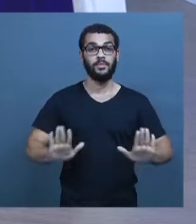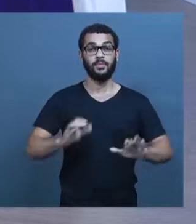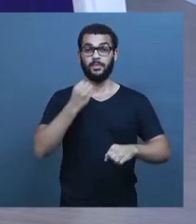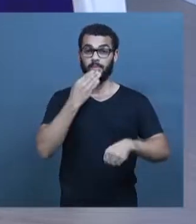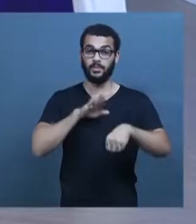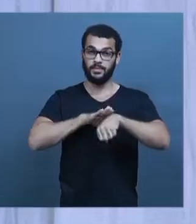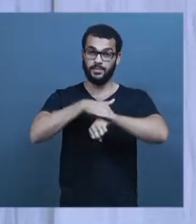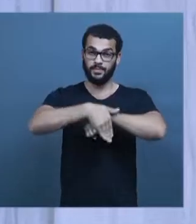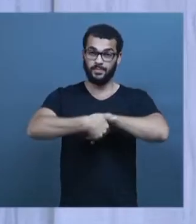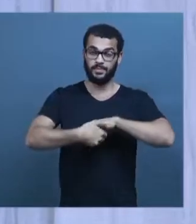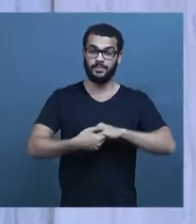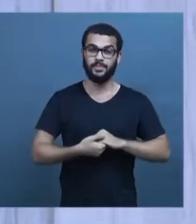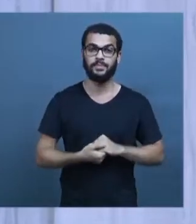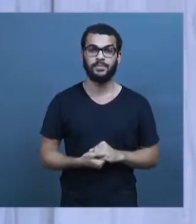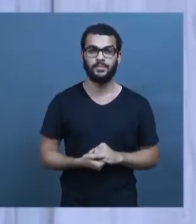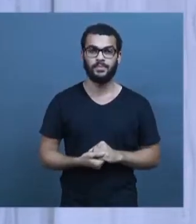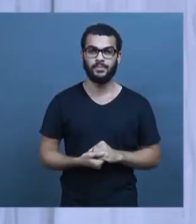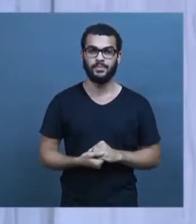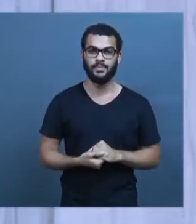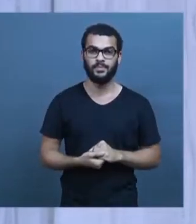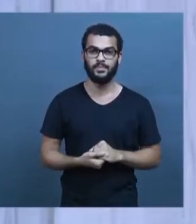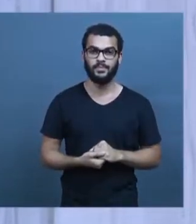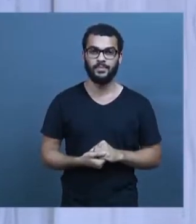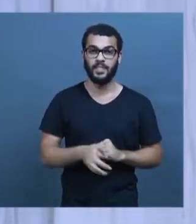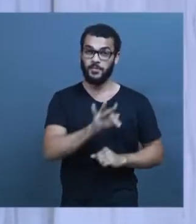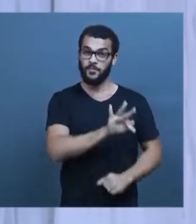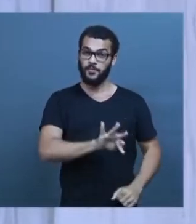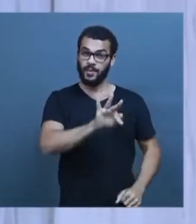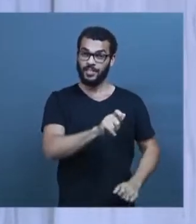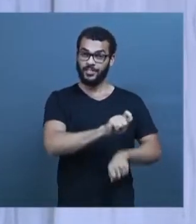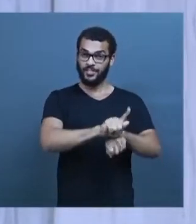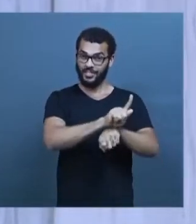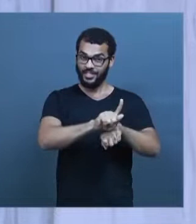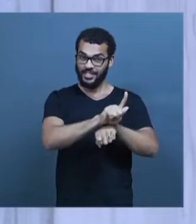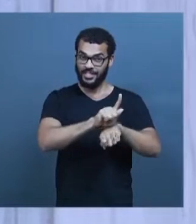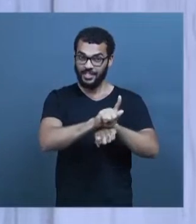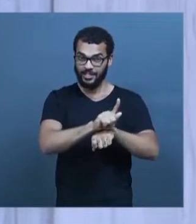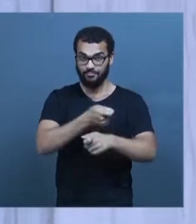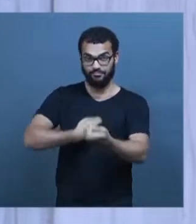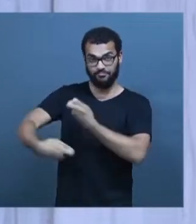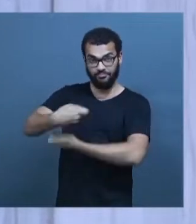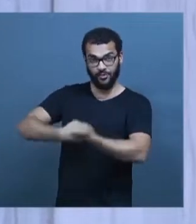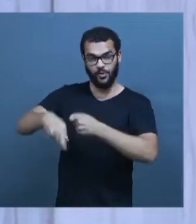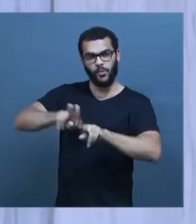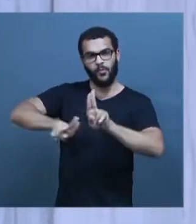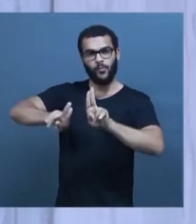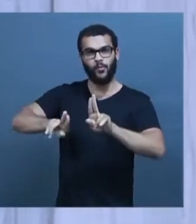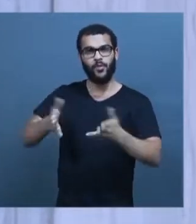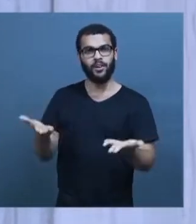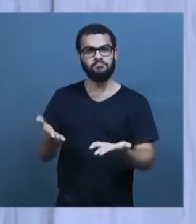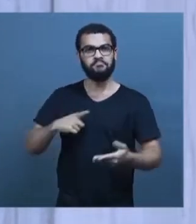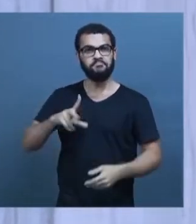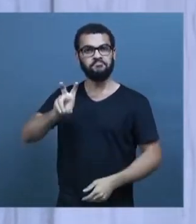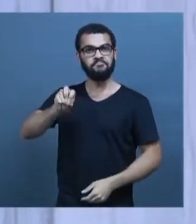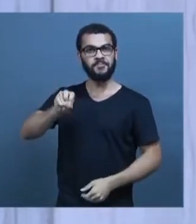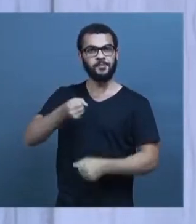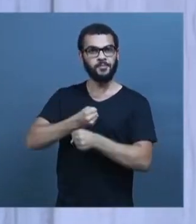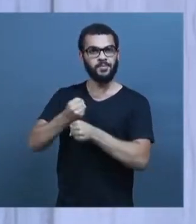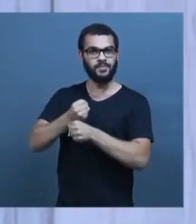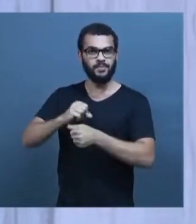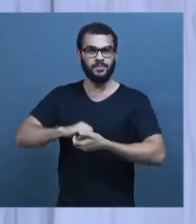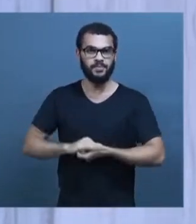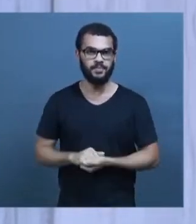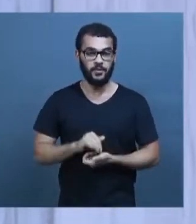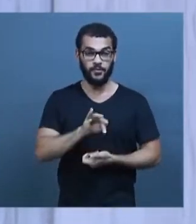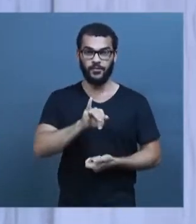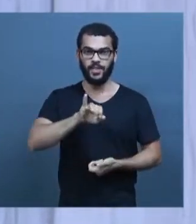Olá, boa noite. Faculdade de Gestão e Negócios da UFU completa 50 anos. FIES abre inscrição